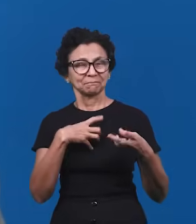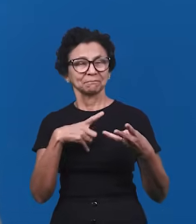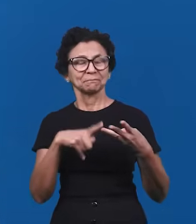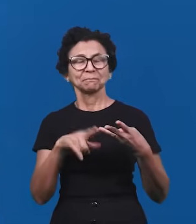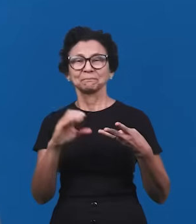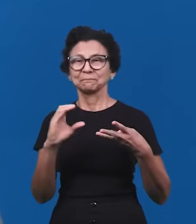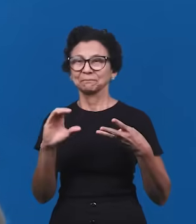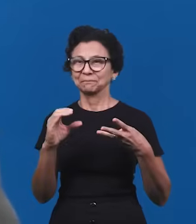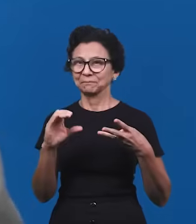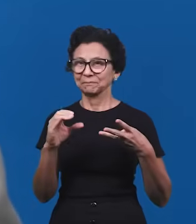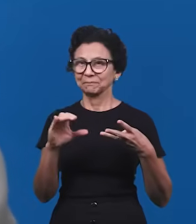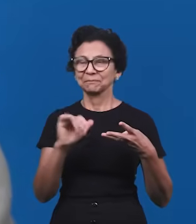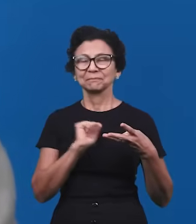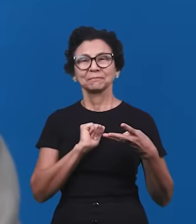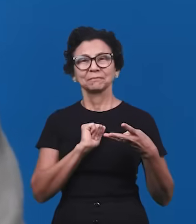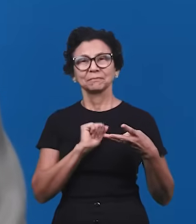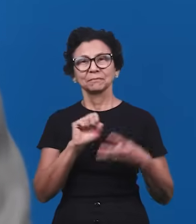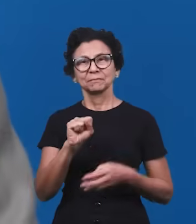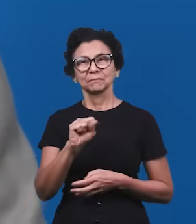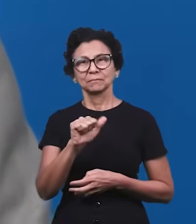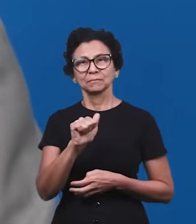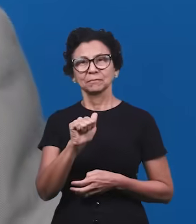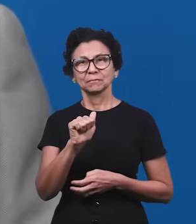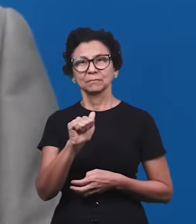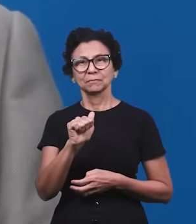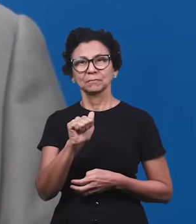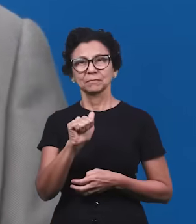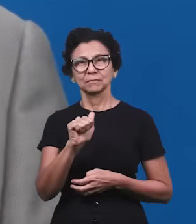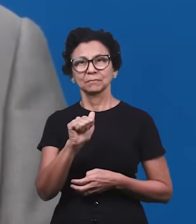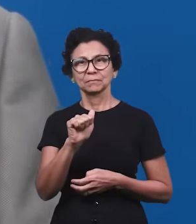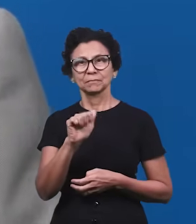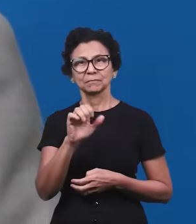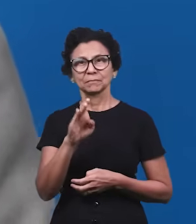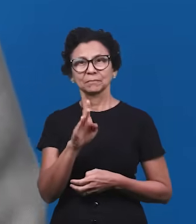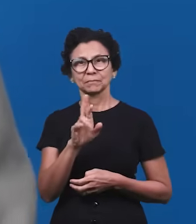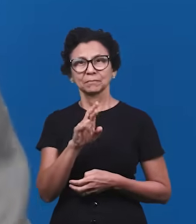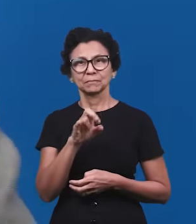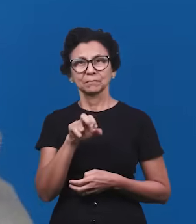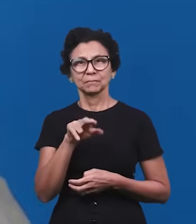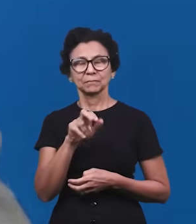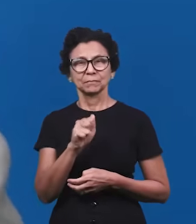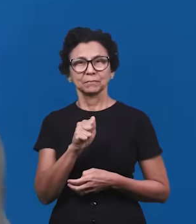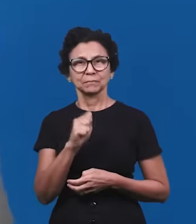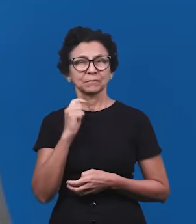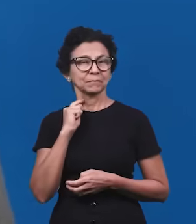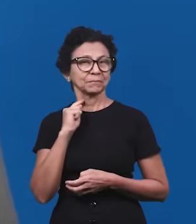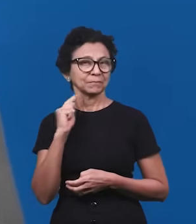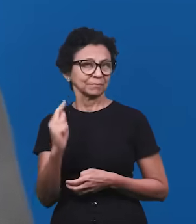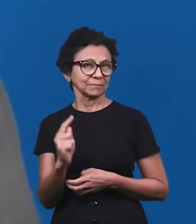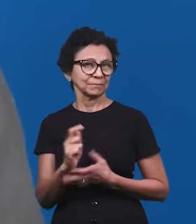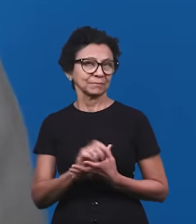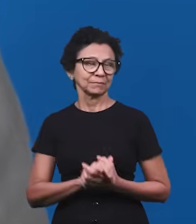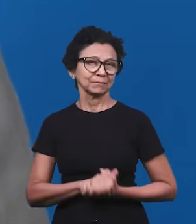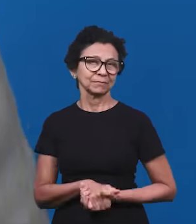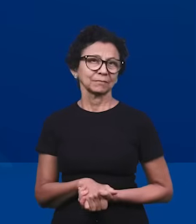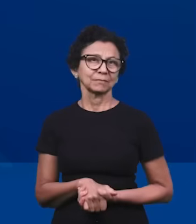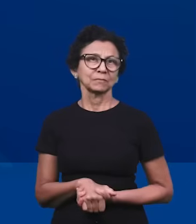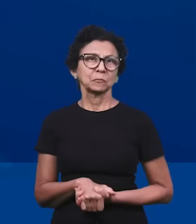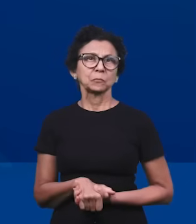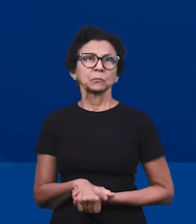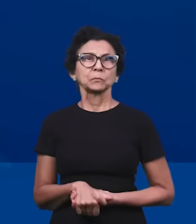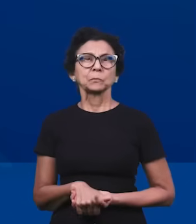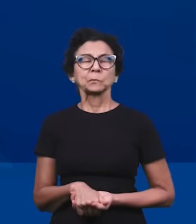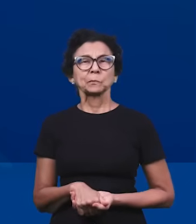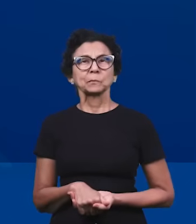E a letra C, pela jovem Sabrina Pereira, que é de Belo Horizonte, Minas Gerais. Vamos assistir às respostas.